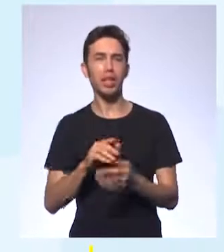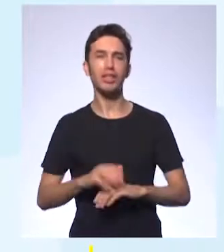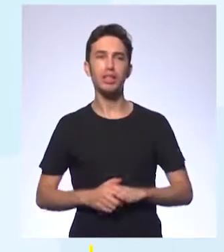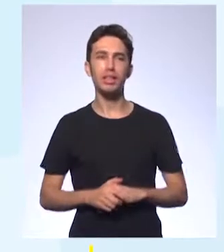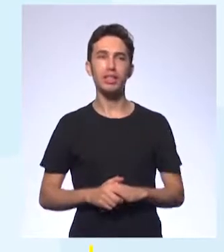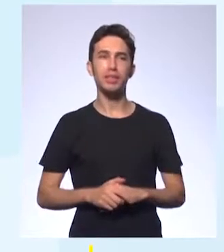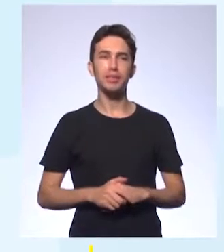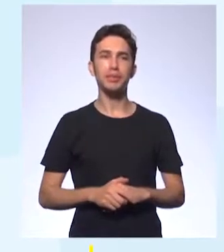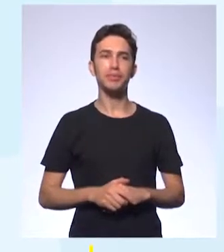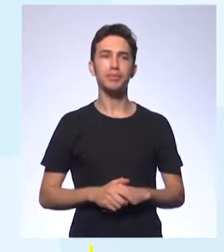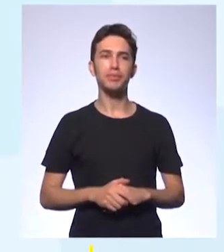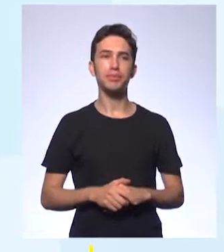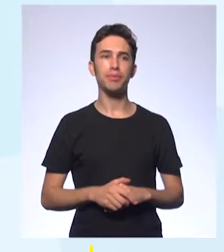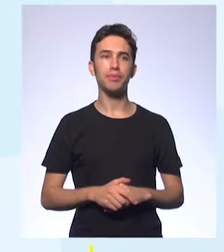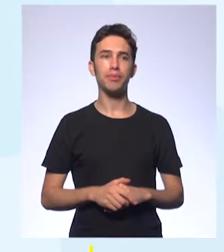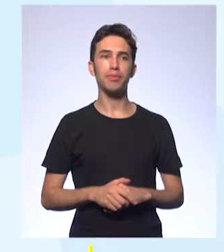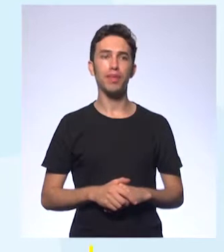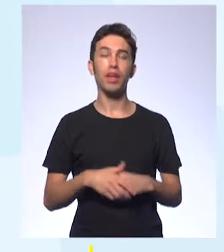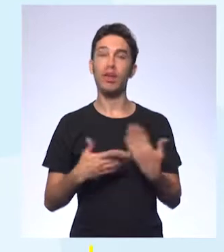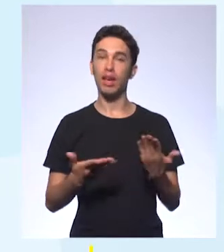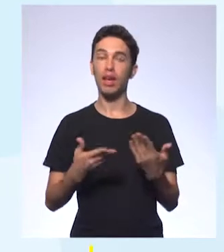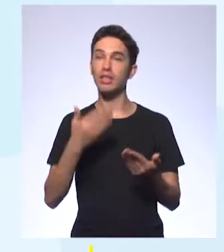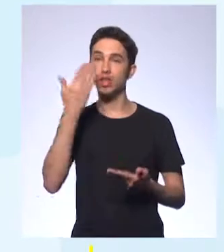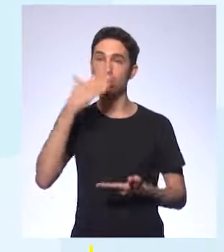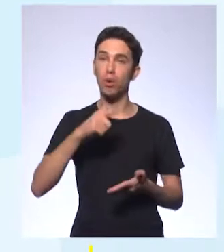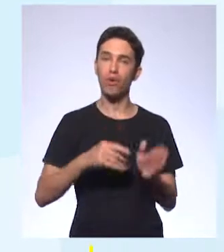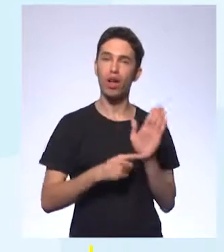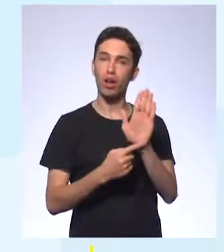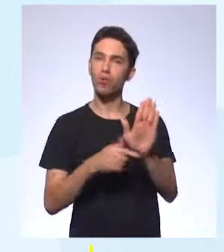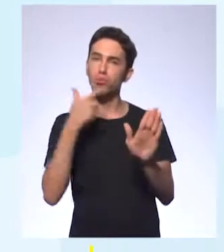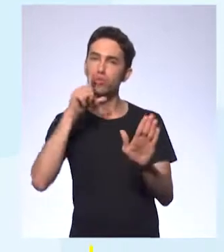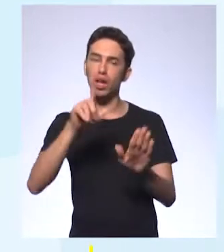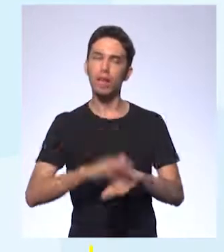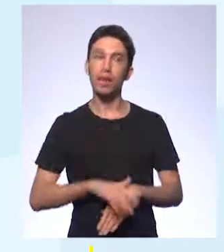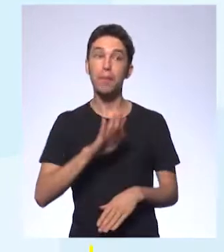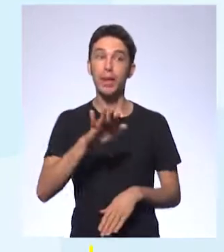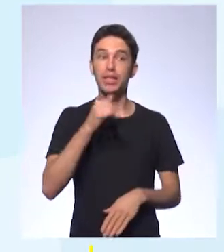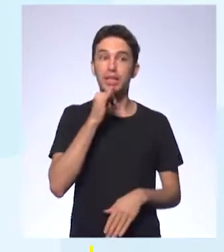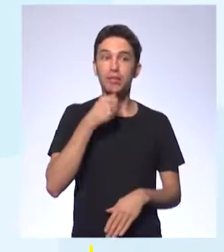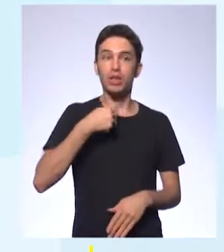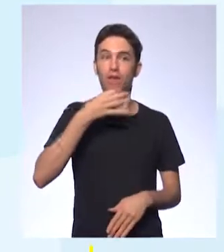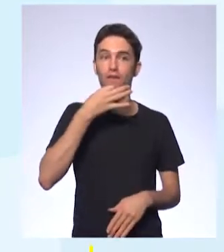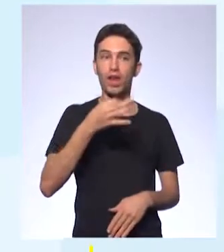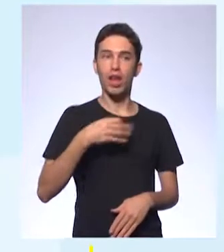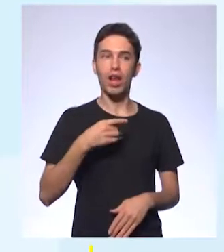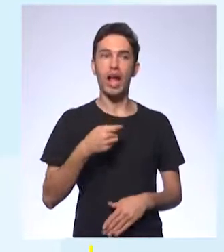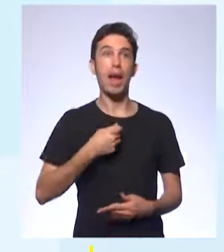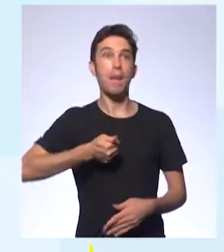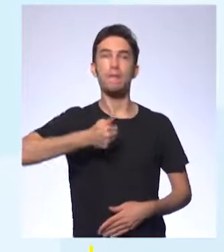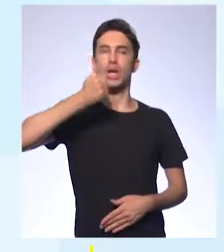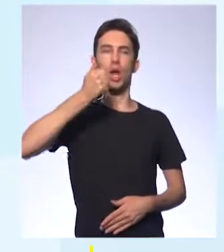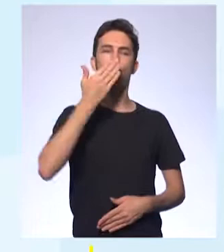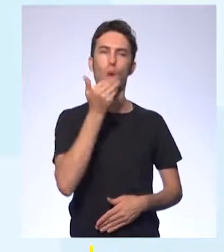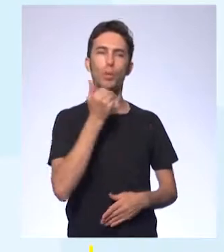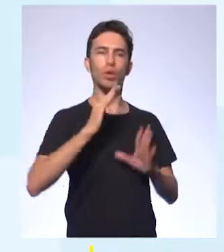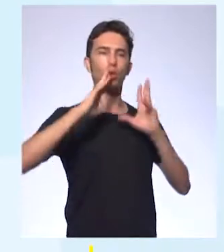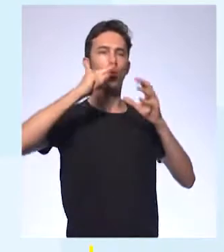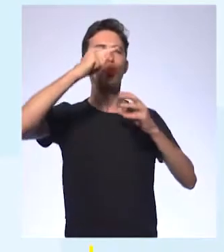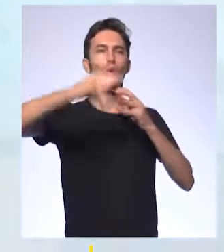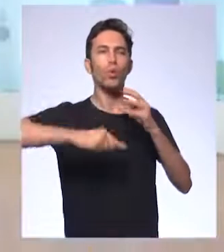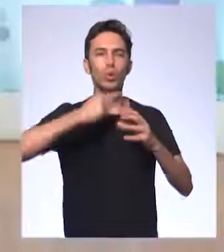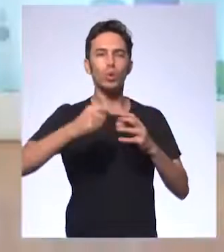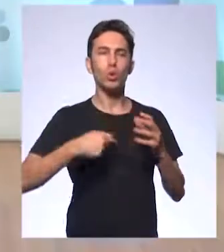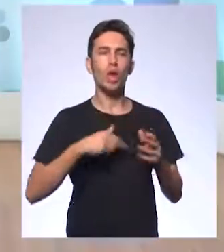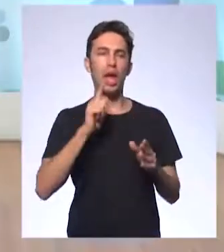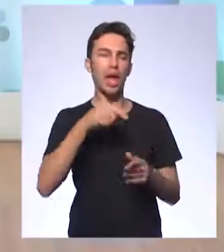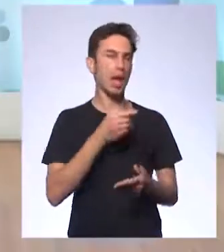Então, também é um fato. São coisas que a gente pode, inclusive, comprovar. Agora, se eu digo, a melhor comida do mundo é batata frita. Qual que é a melhor comida do mundo para você,